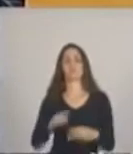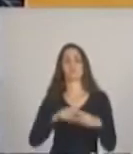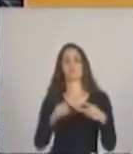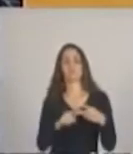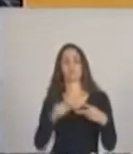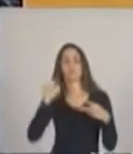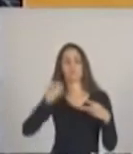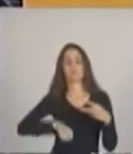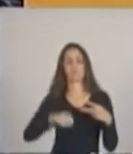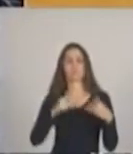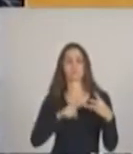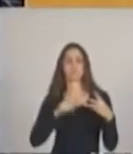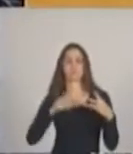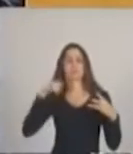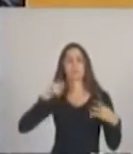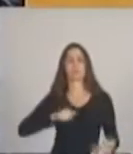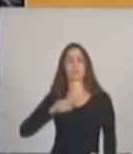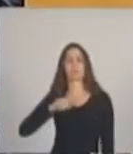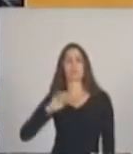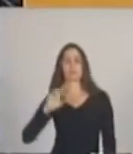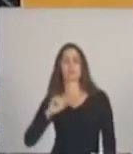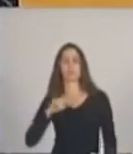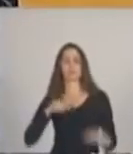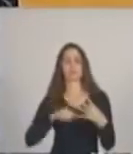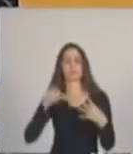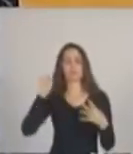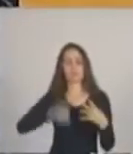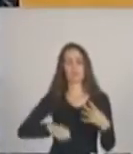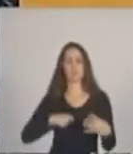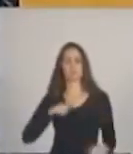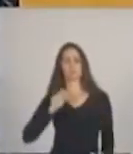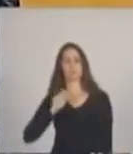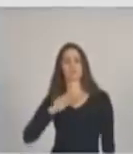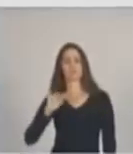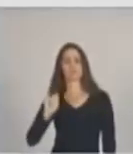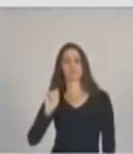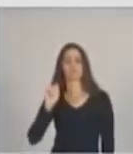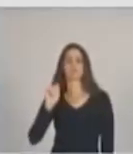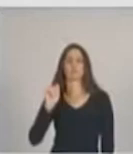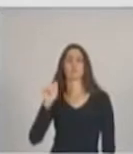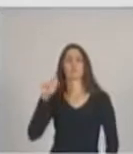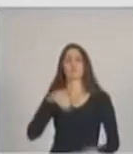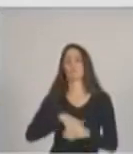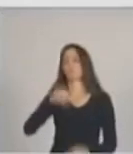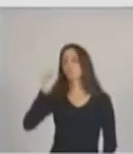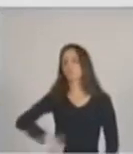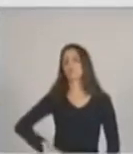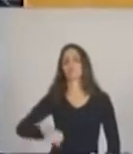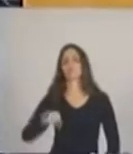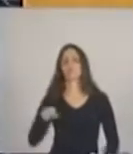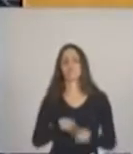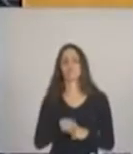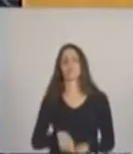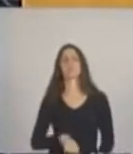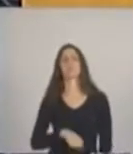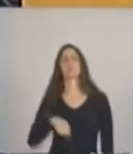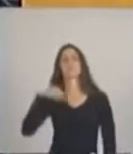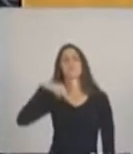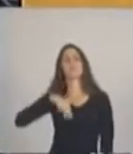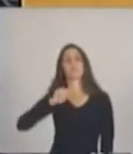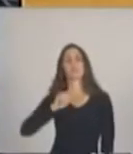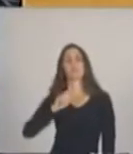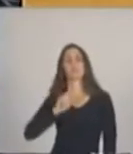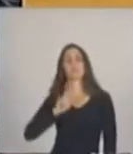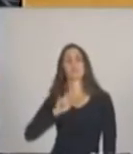Marcelo Santos. Sim. Deputado Mar Garcia. Sim, senhor presidente. Sim, deputado Madureira.